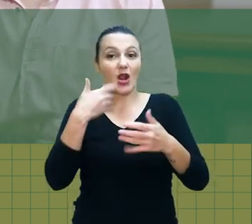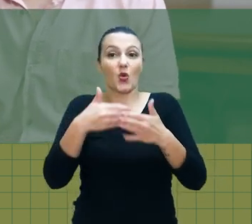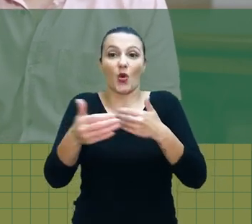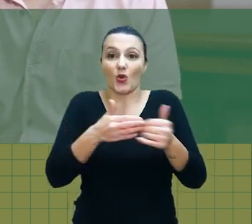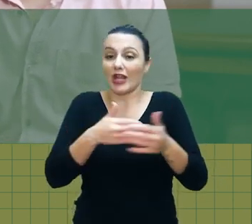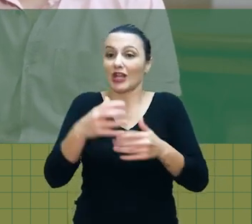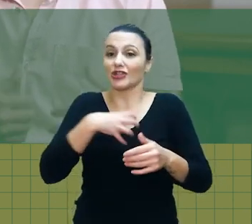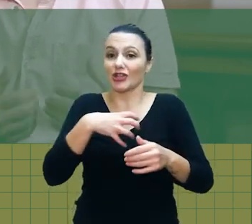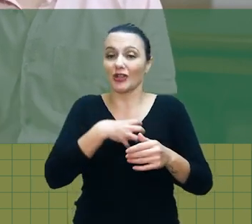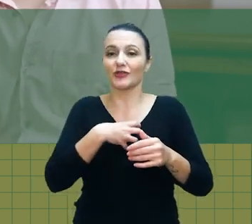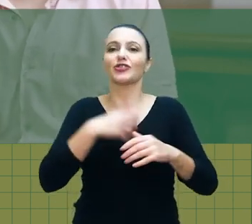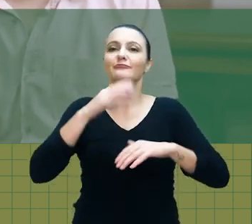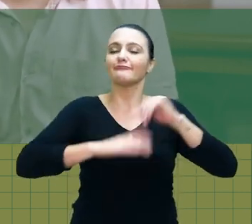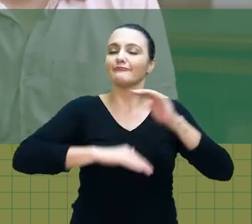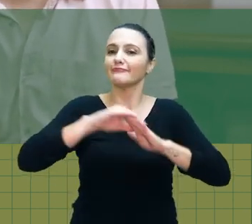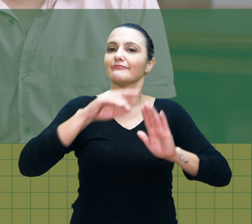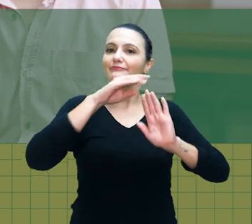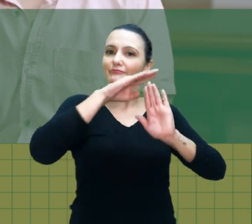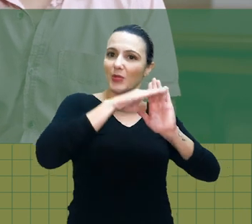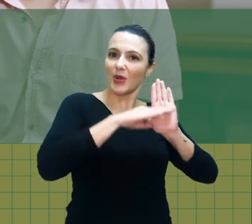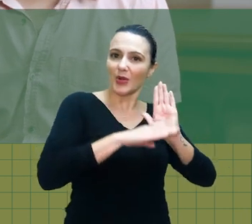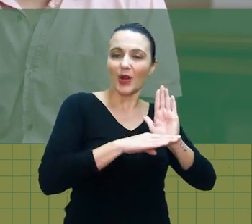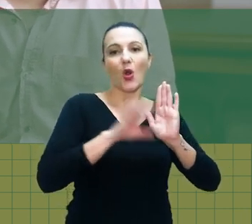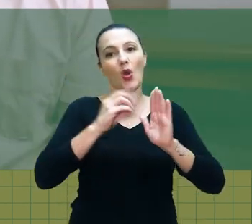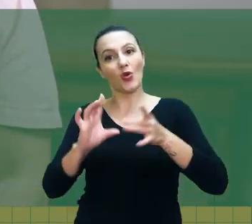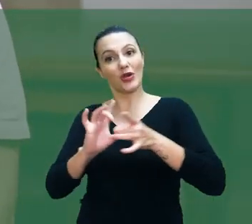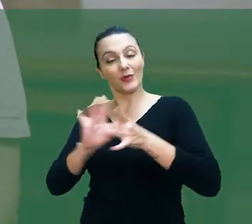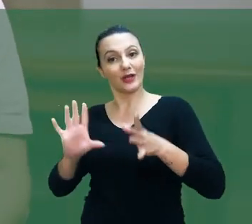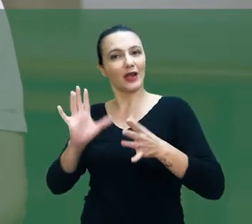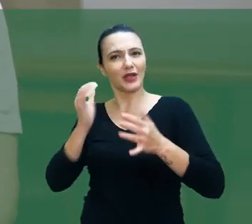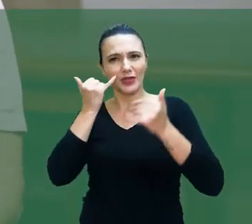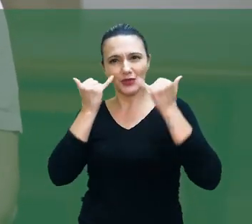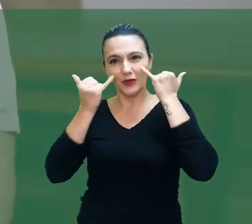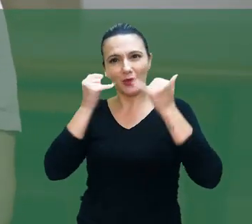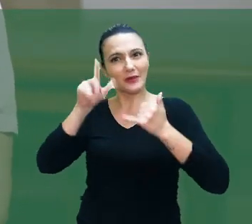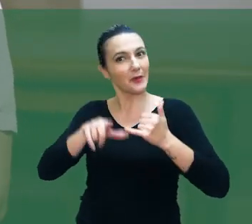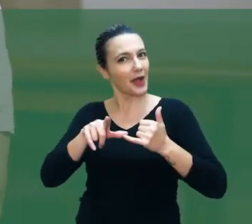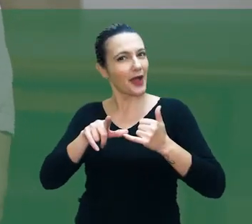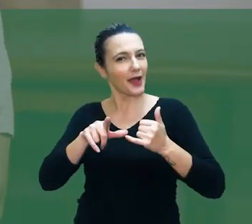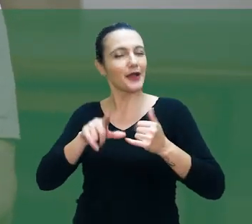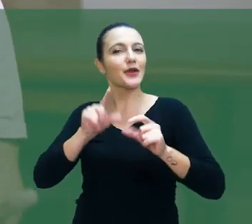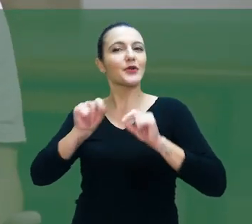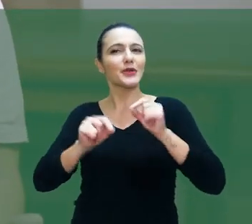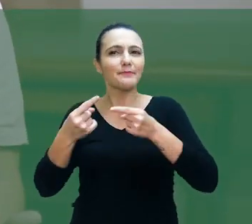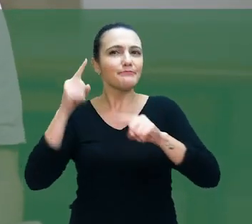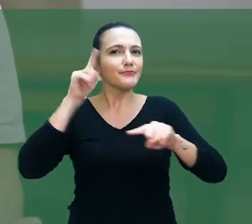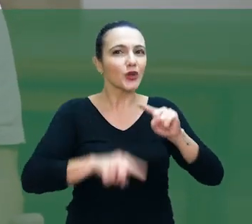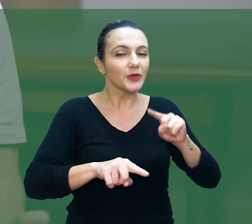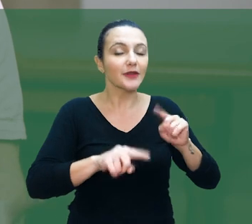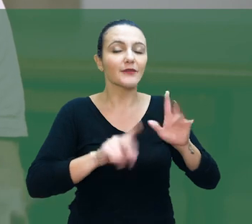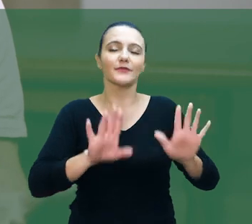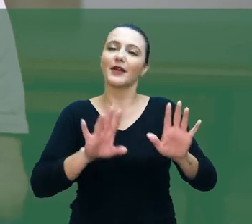de regulamentação de liberdade de informação seja censura. Então acho que aí é legal desconstruir um pouco